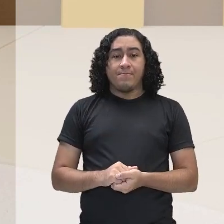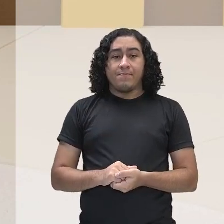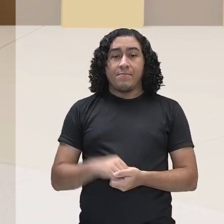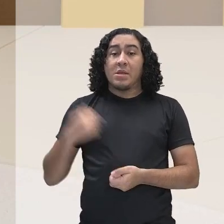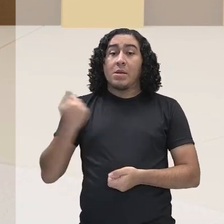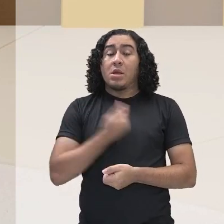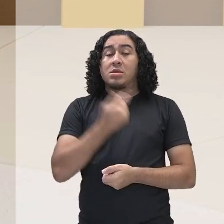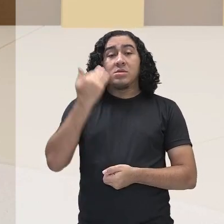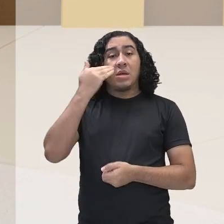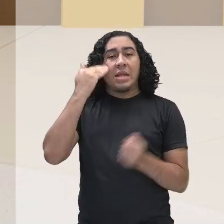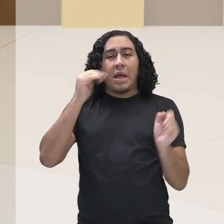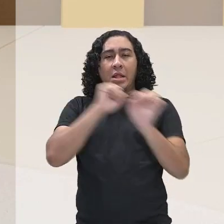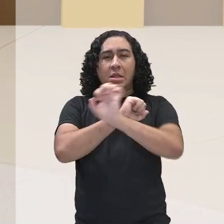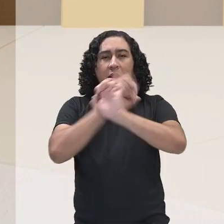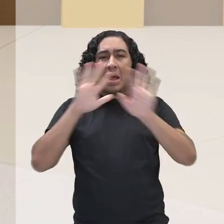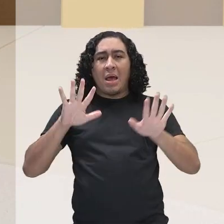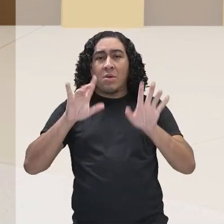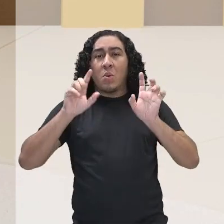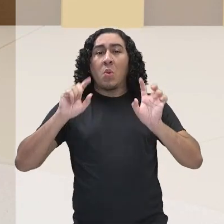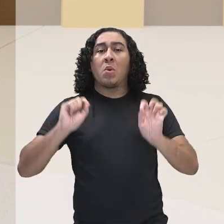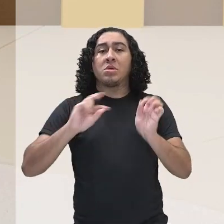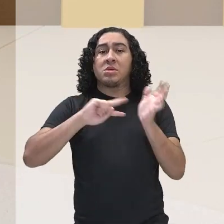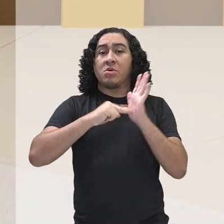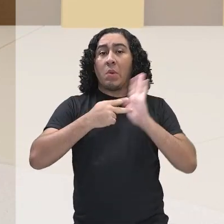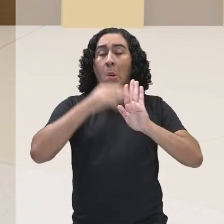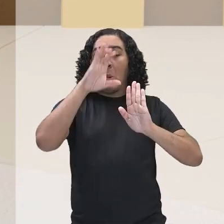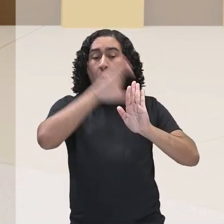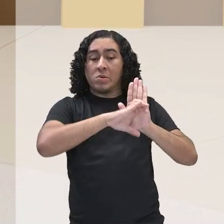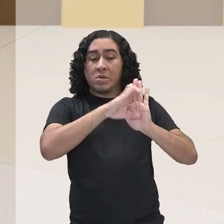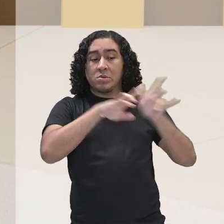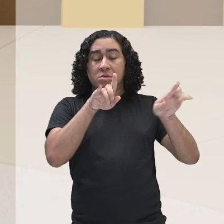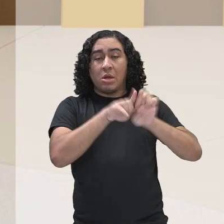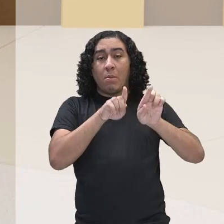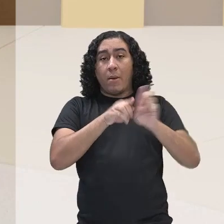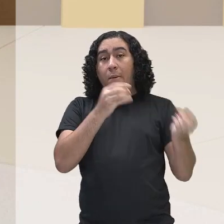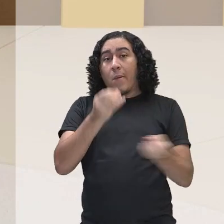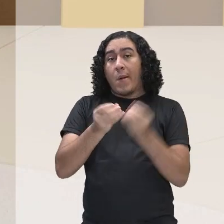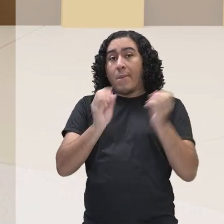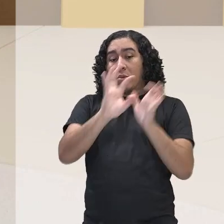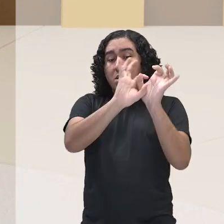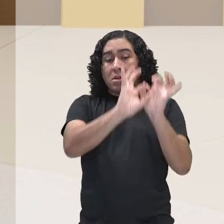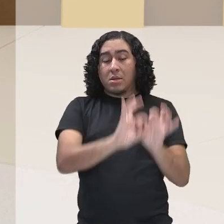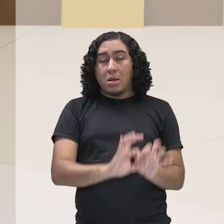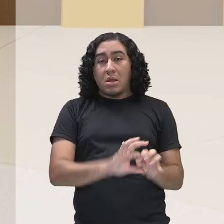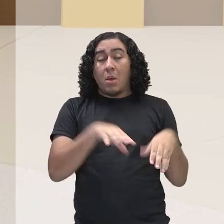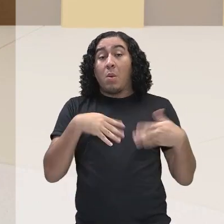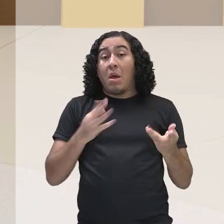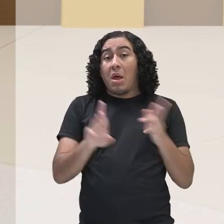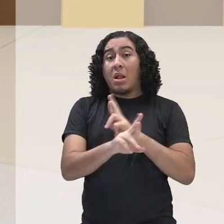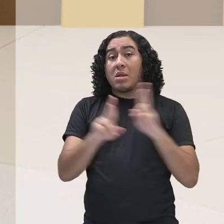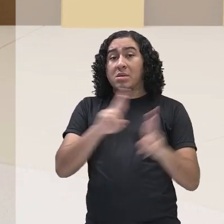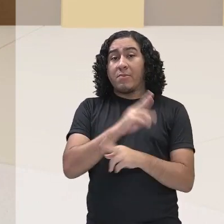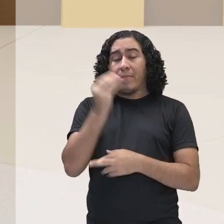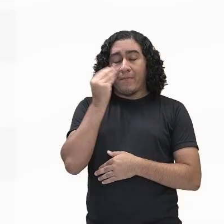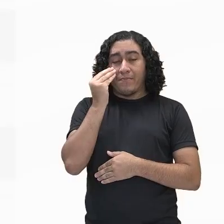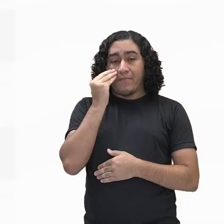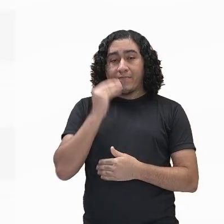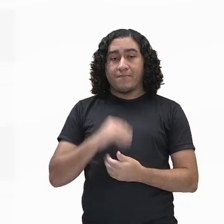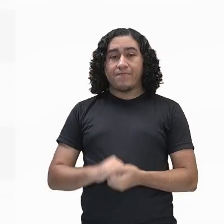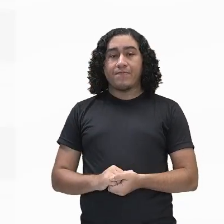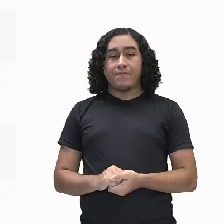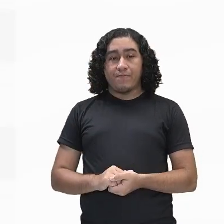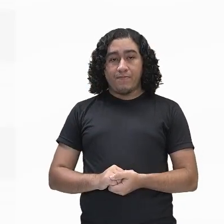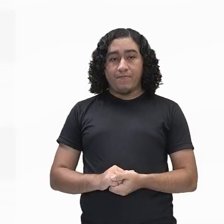mais claramente o que são esses conceitos e como eles estão conectados, qual a relação deles. Olha só o que a cartela traz para a